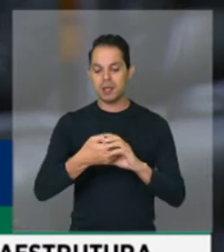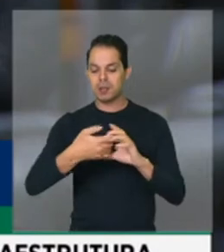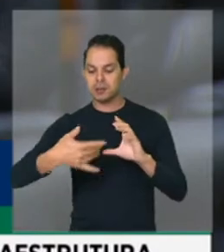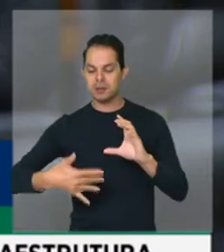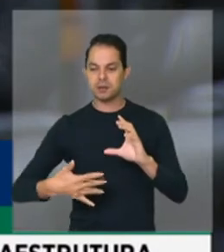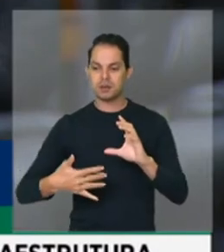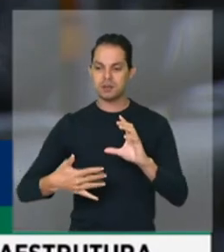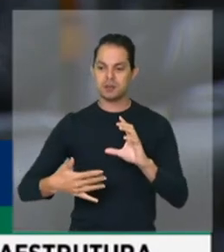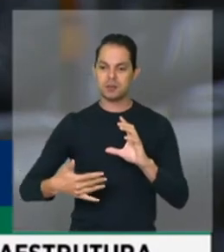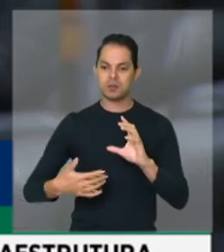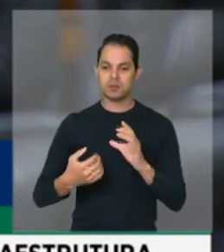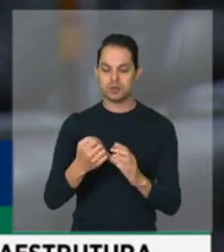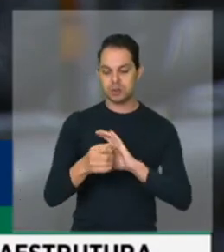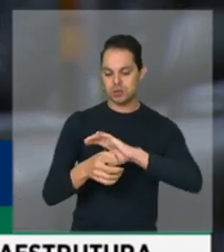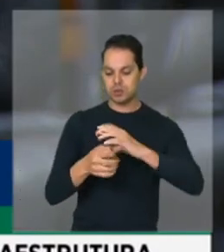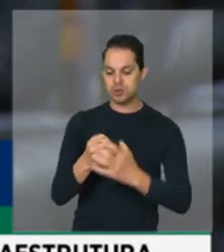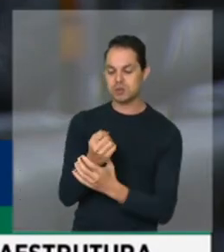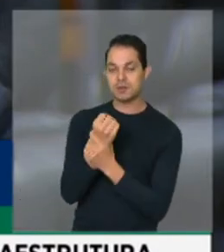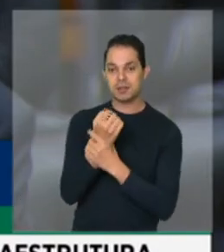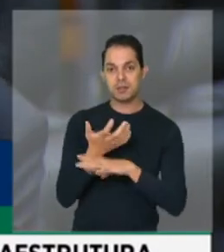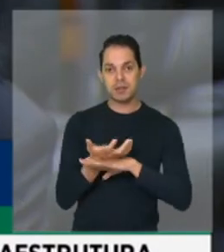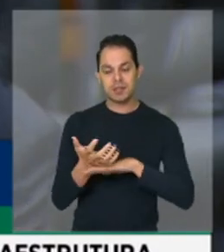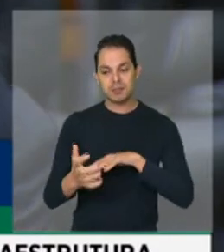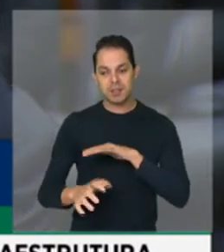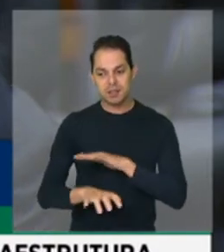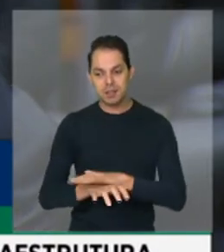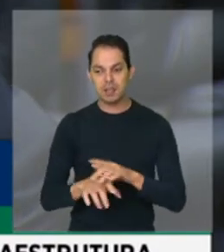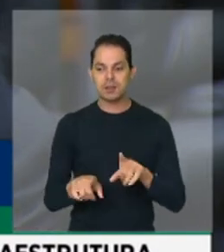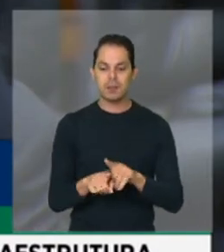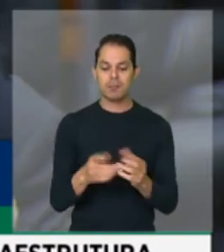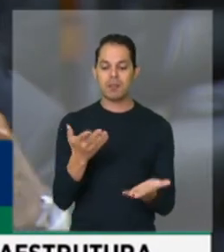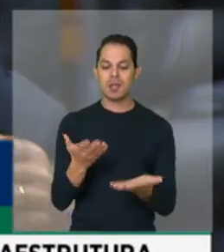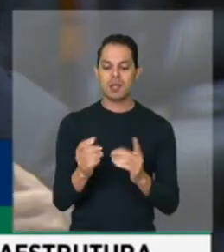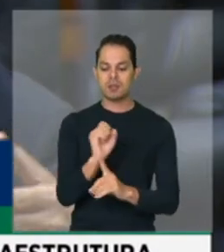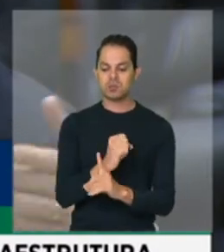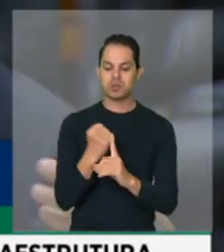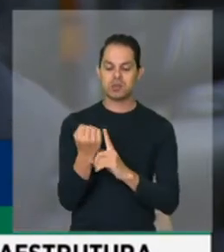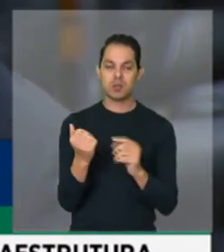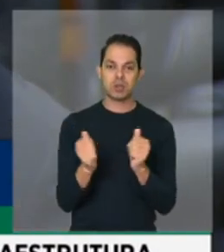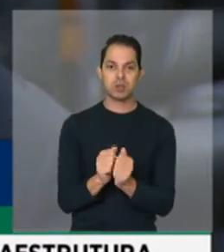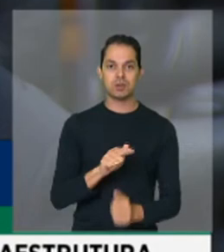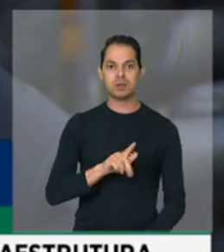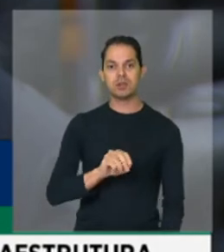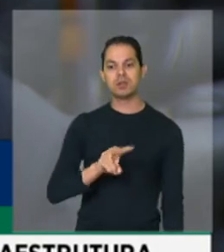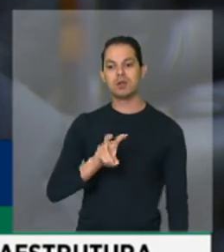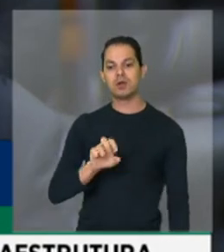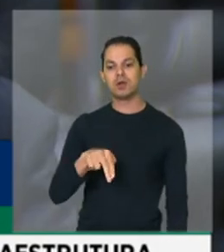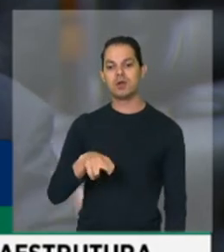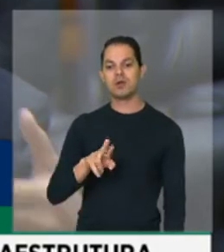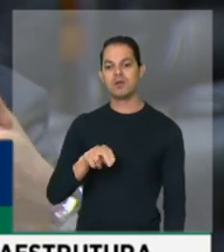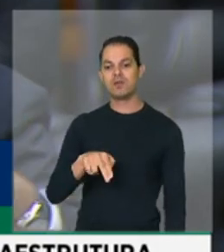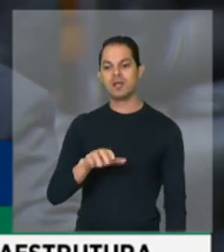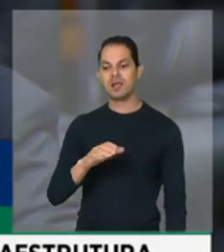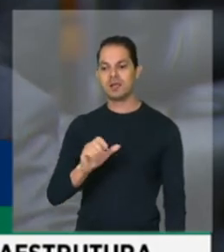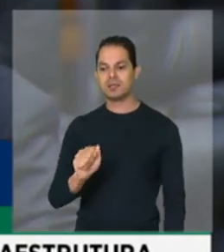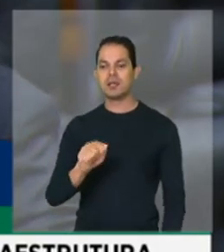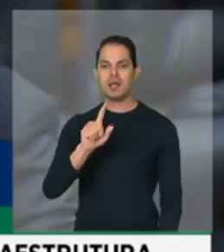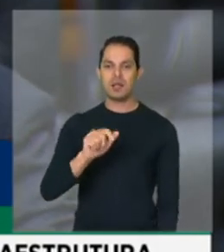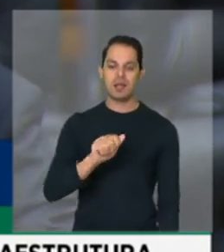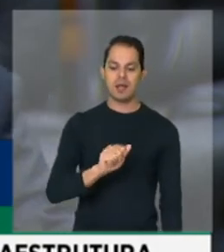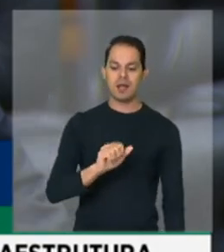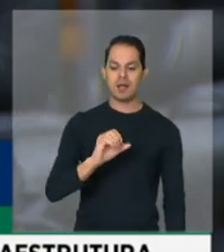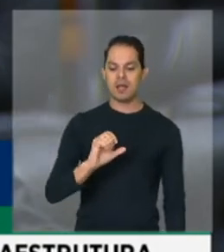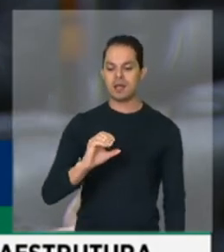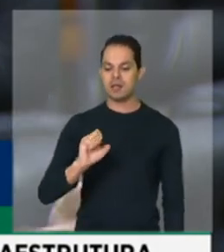de sustentabilidade ambiental, de equilíbrio social e de governança, chamada ASG em português, ESG